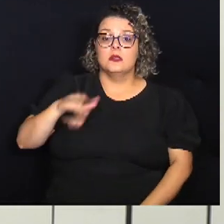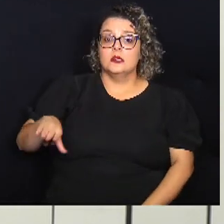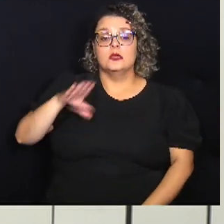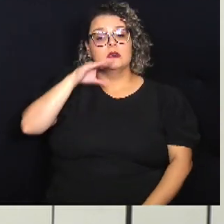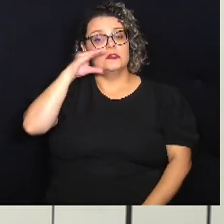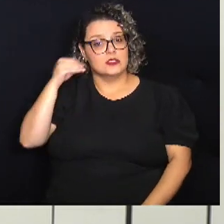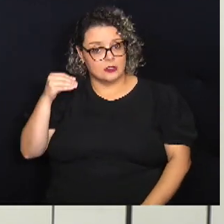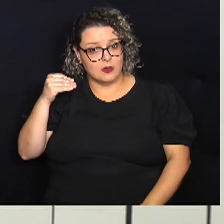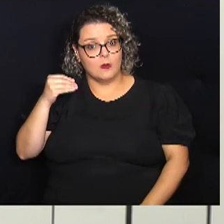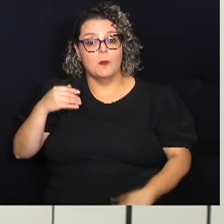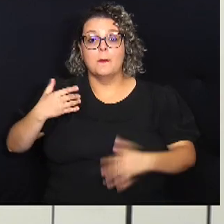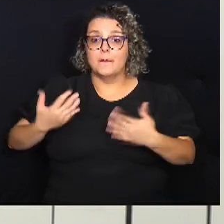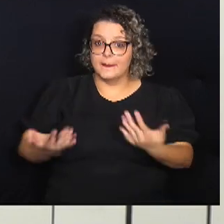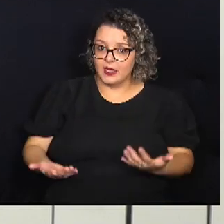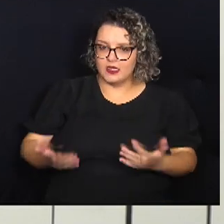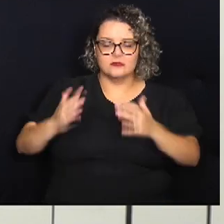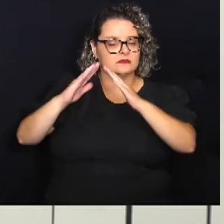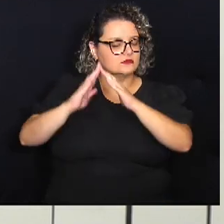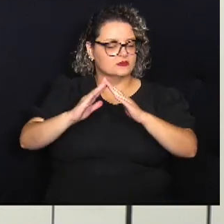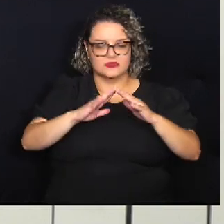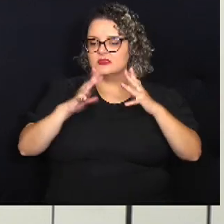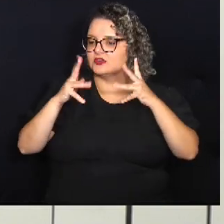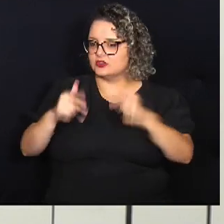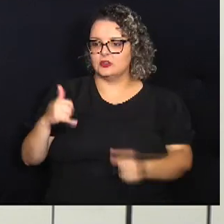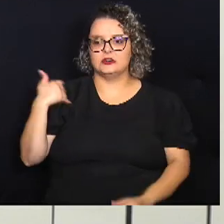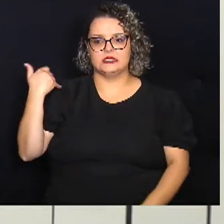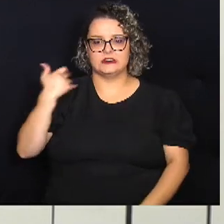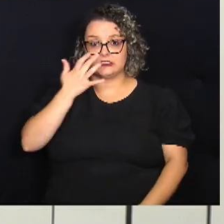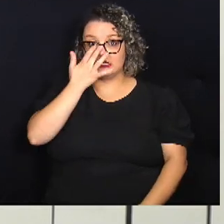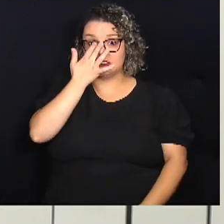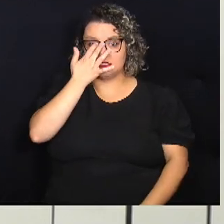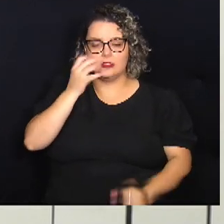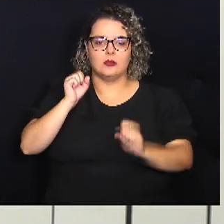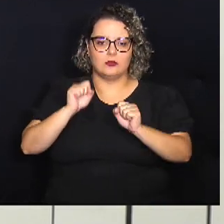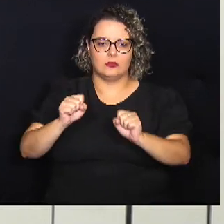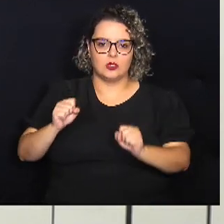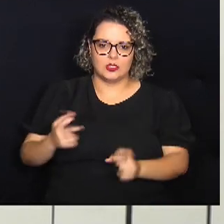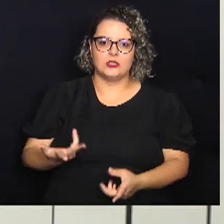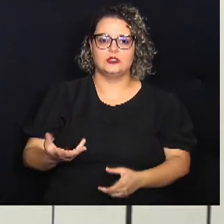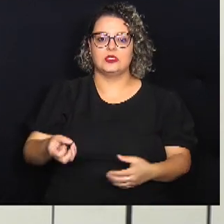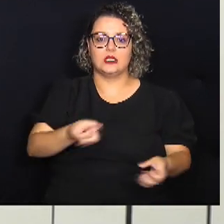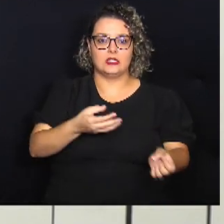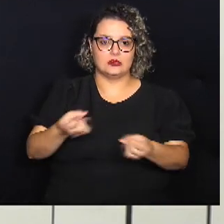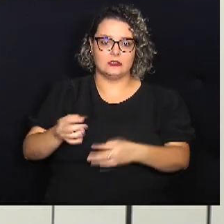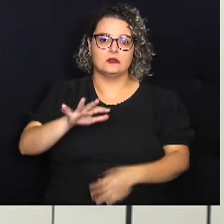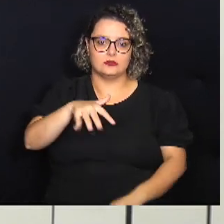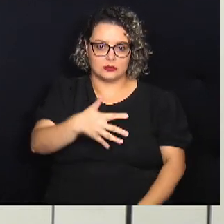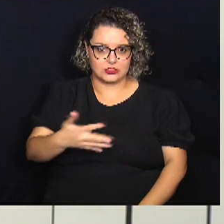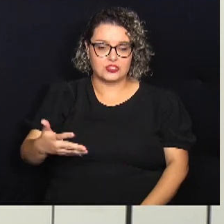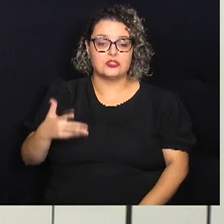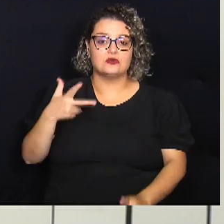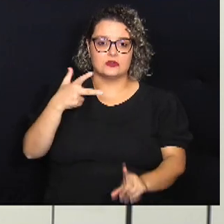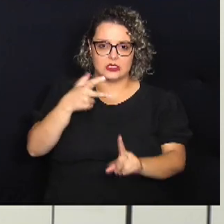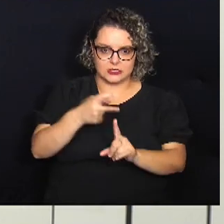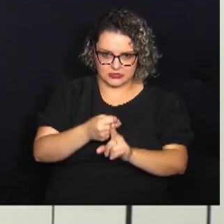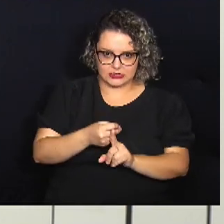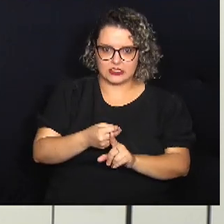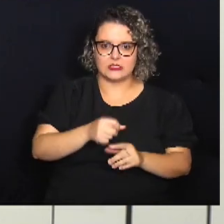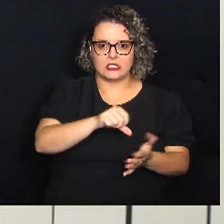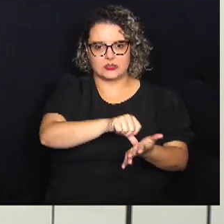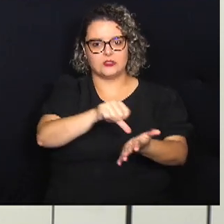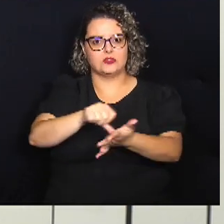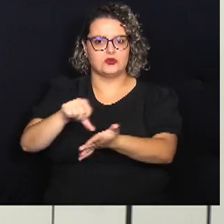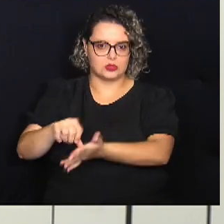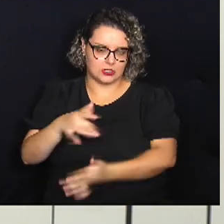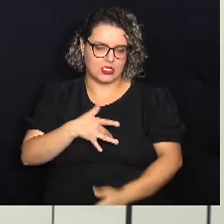adolescentes, moradores de todas as idades podem realizar a atualização da caderneta de vacina nas unidades de